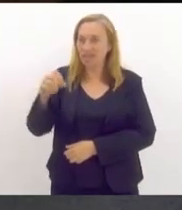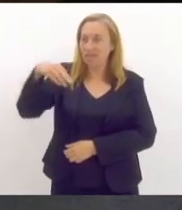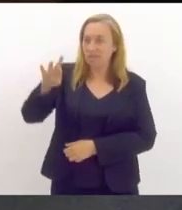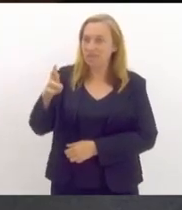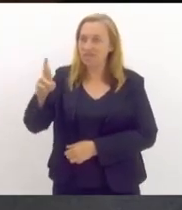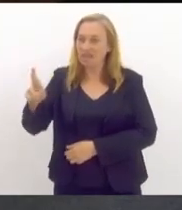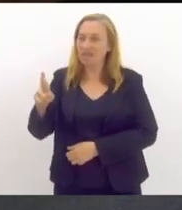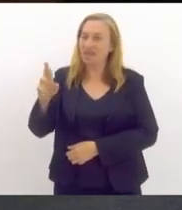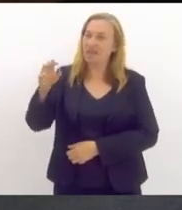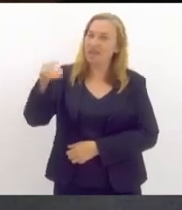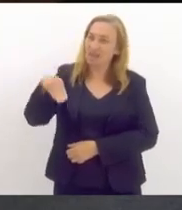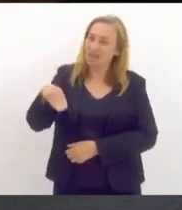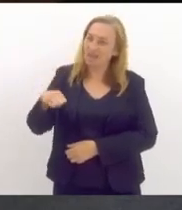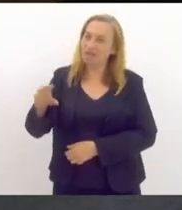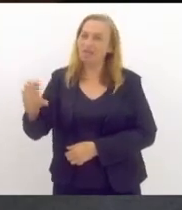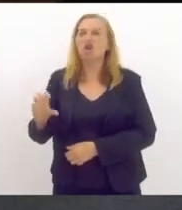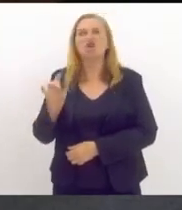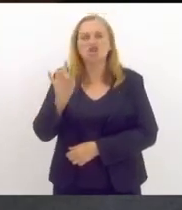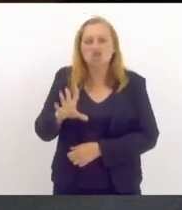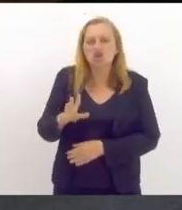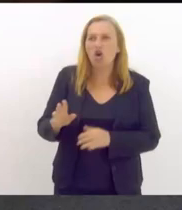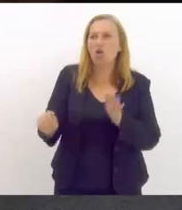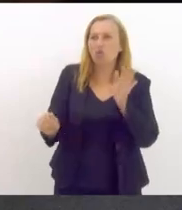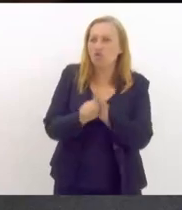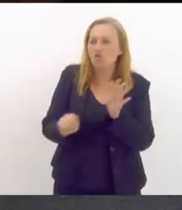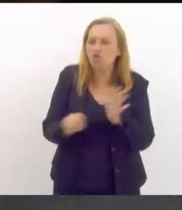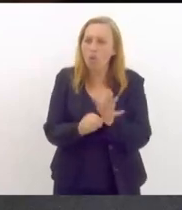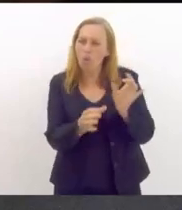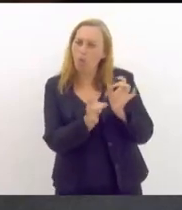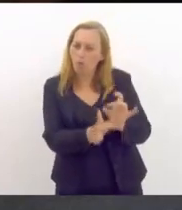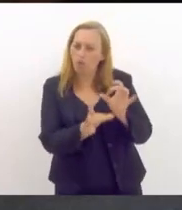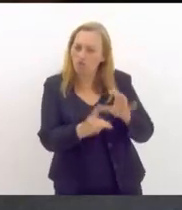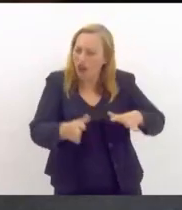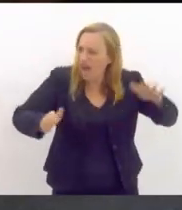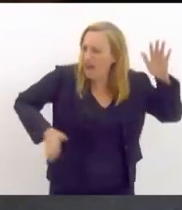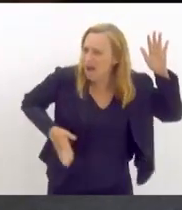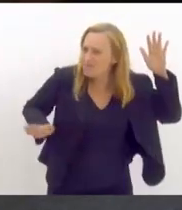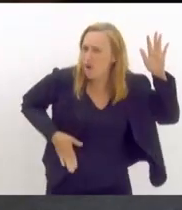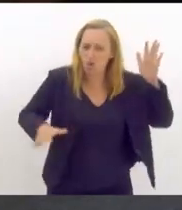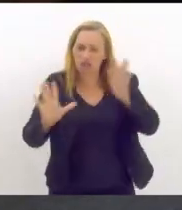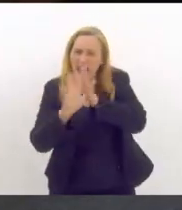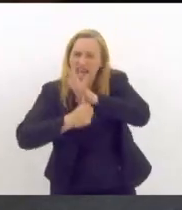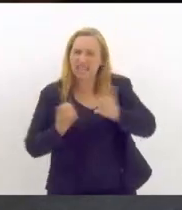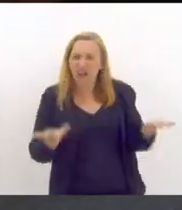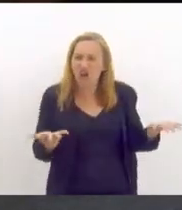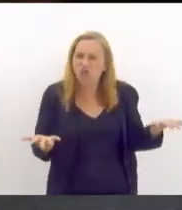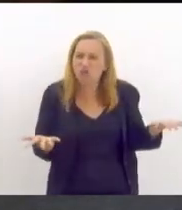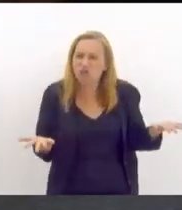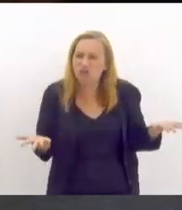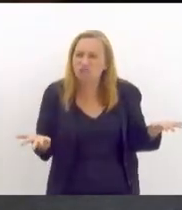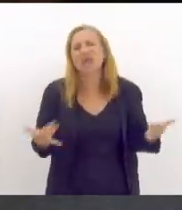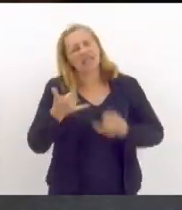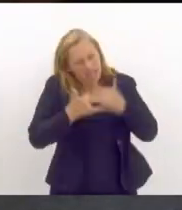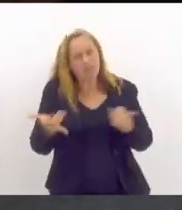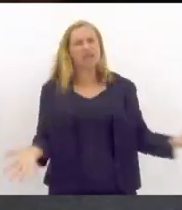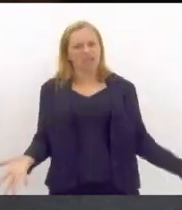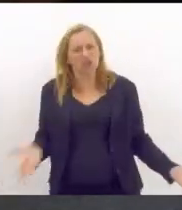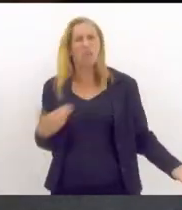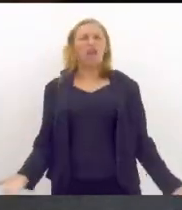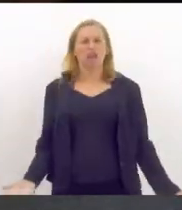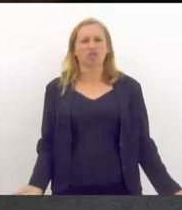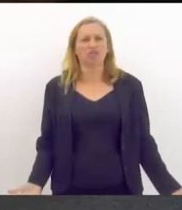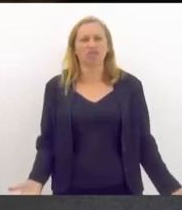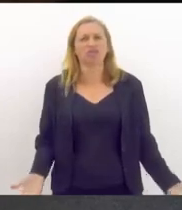gente boa né só traficante maconheiro vagabundo ladrão ele tá de brincadeira pô